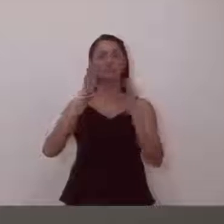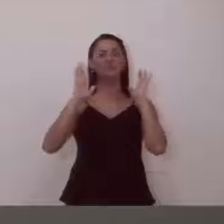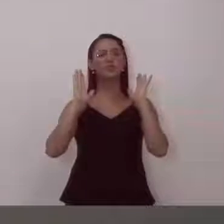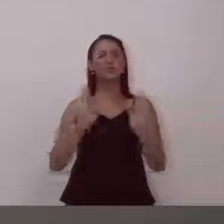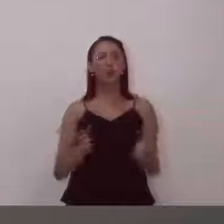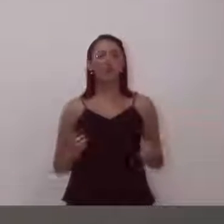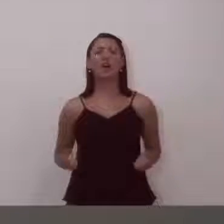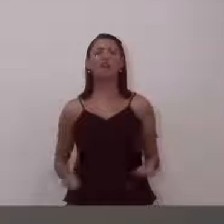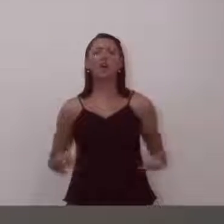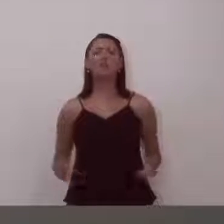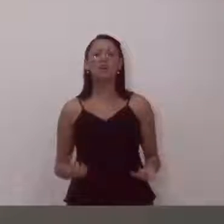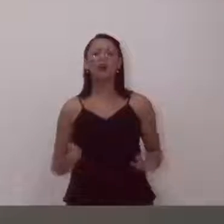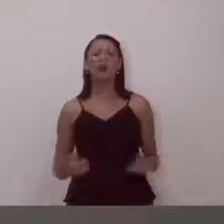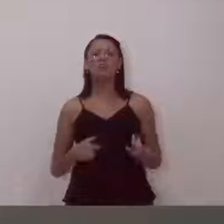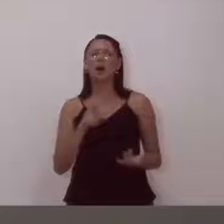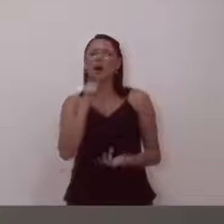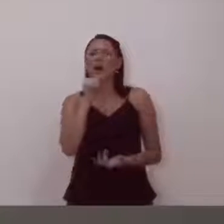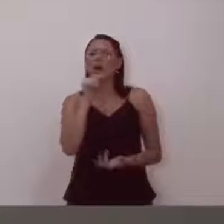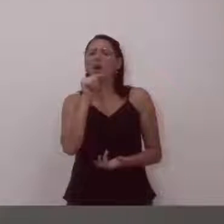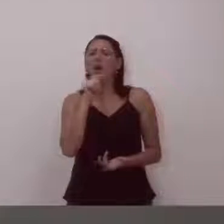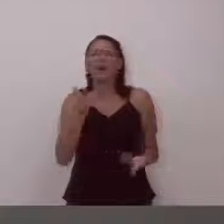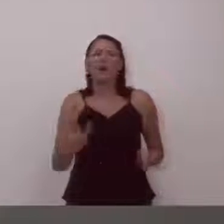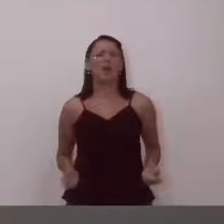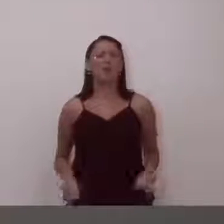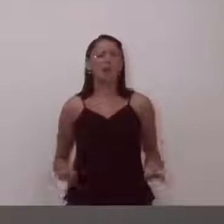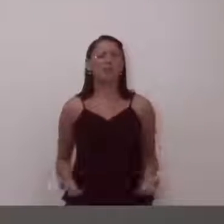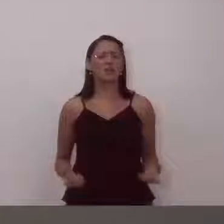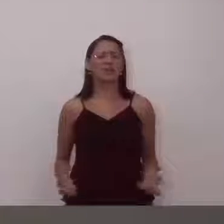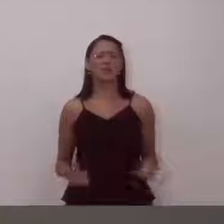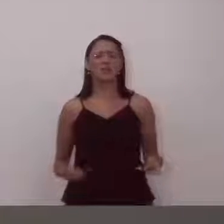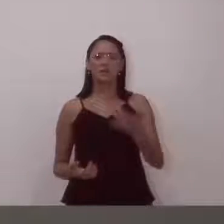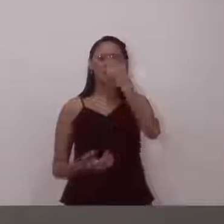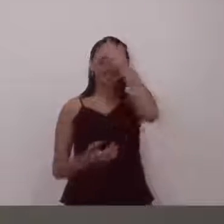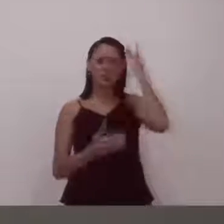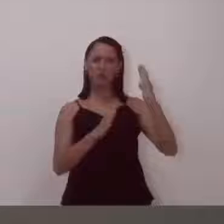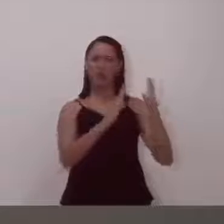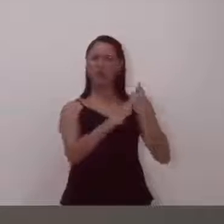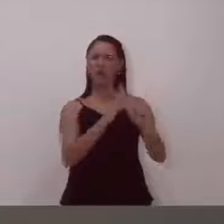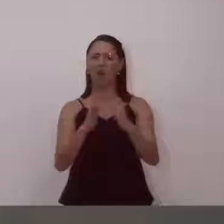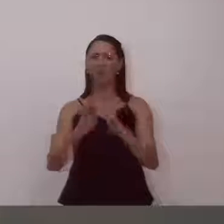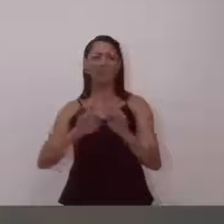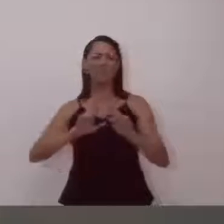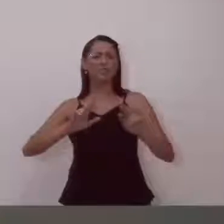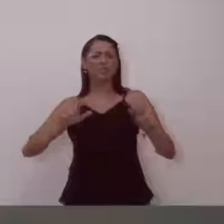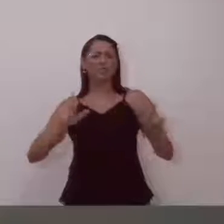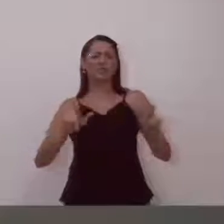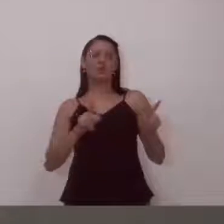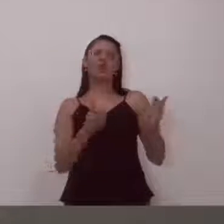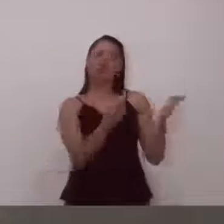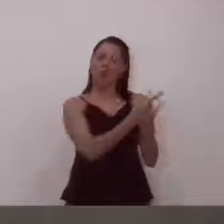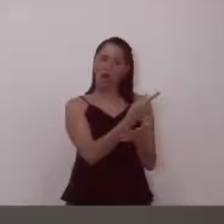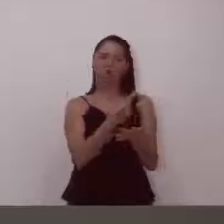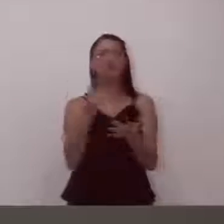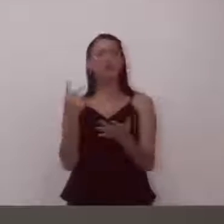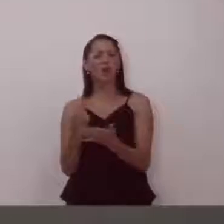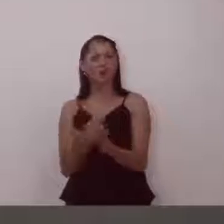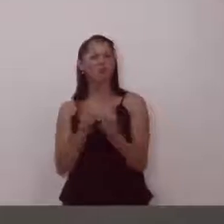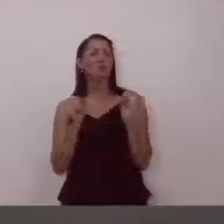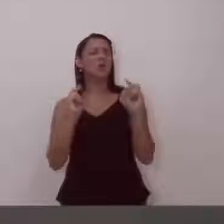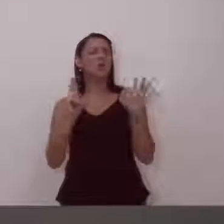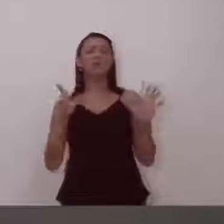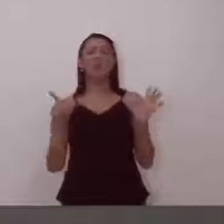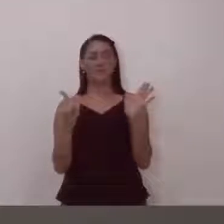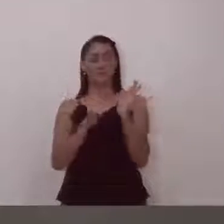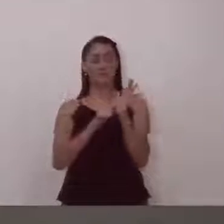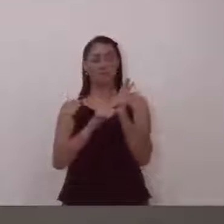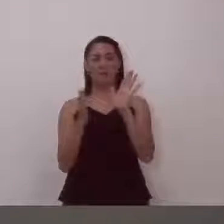que gasta uma quantidade muito maior de água com o cidadão que gasta uma quantidade menor, legalmente os dois estão errados, óbvio. Mas se você não tem uma ação concreta,